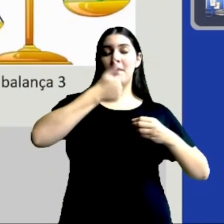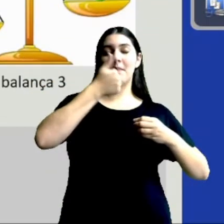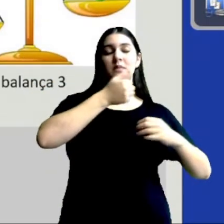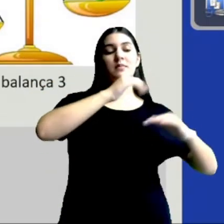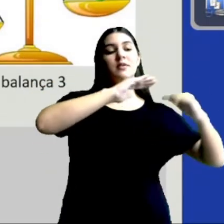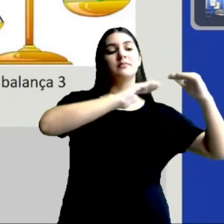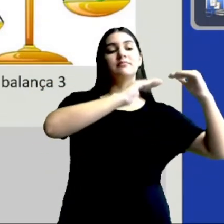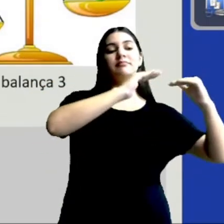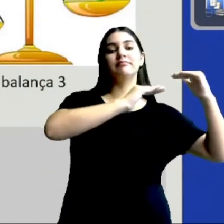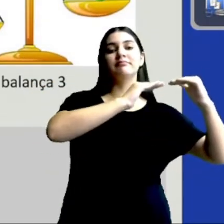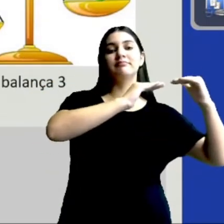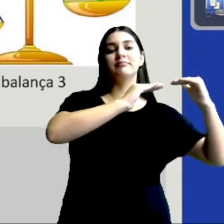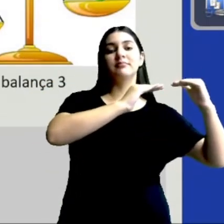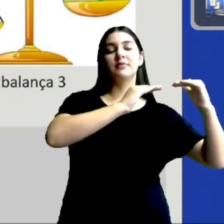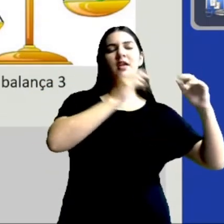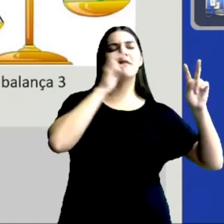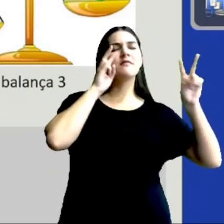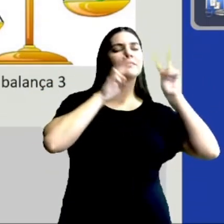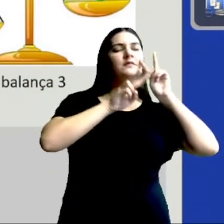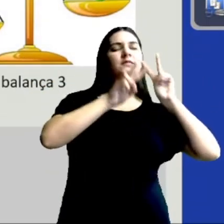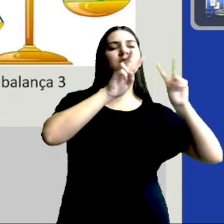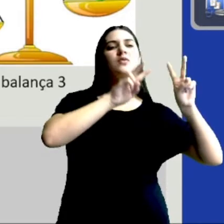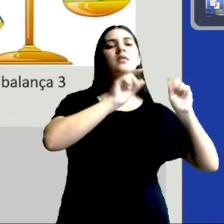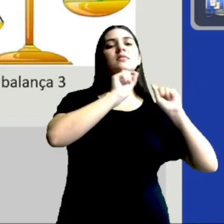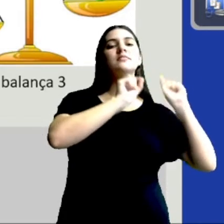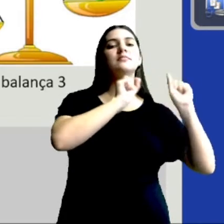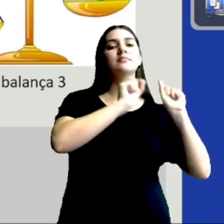primeira balança, a gente